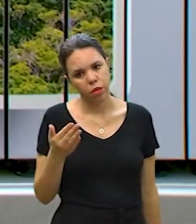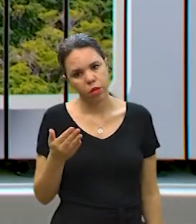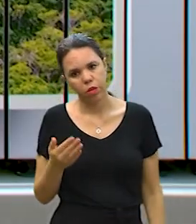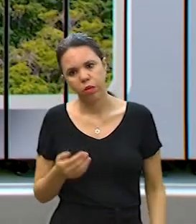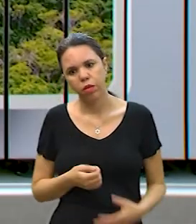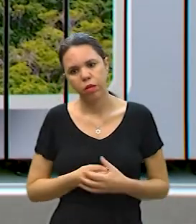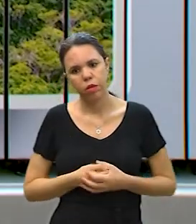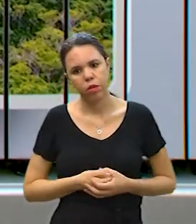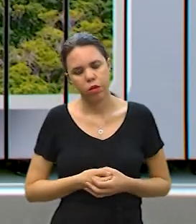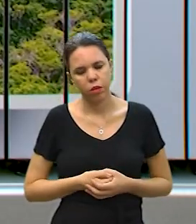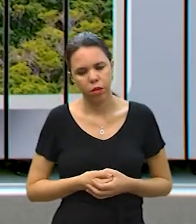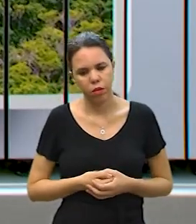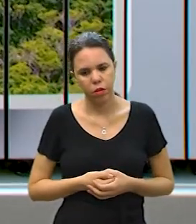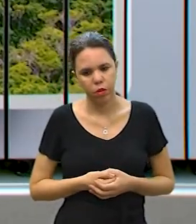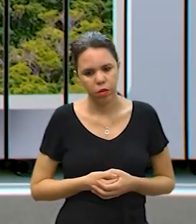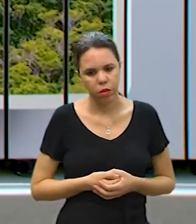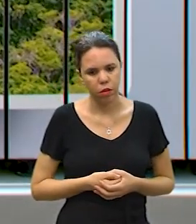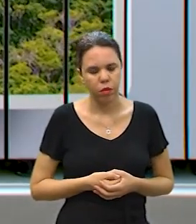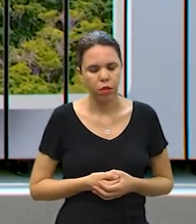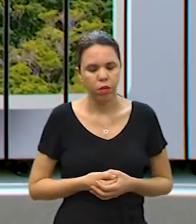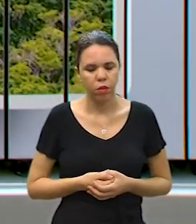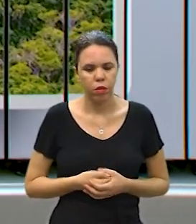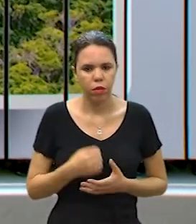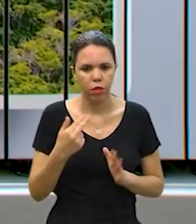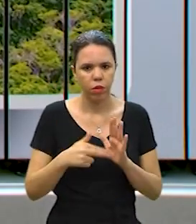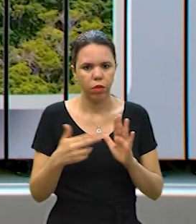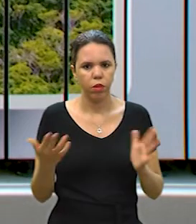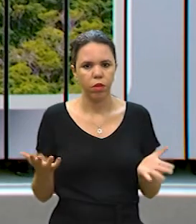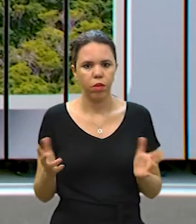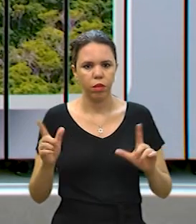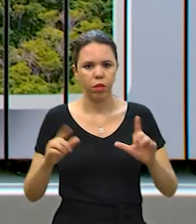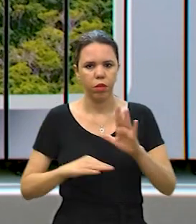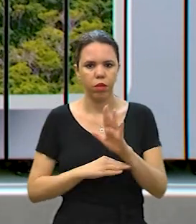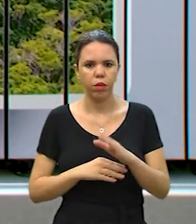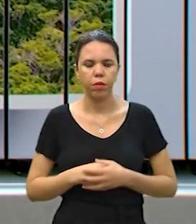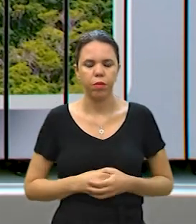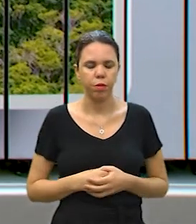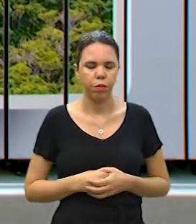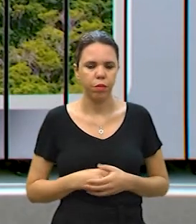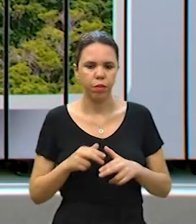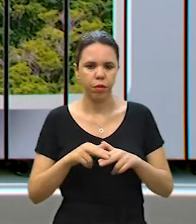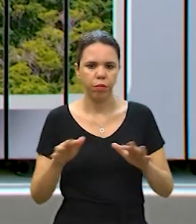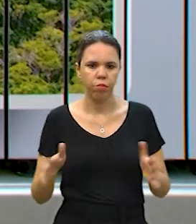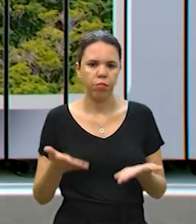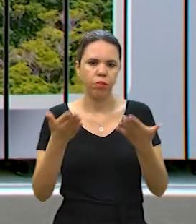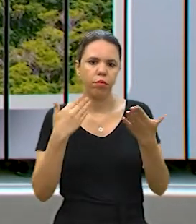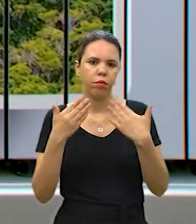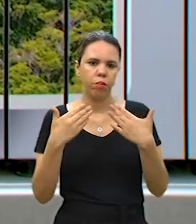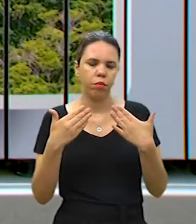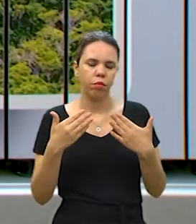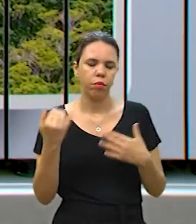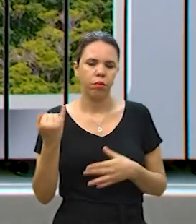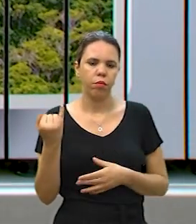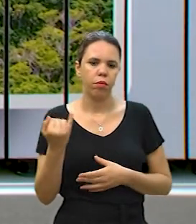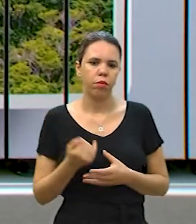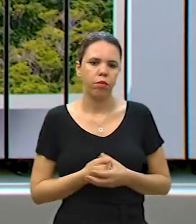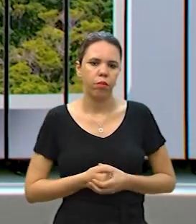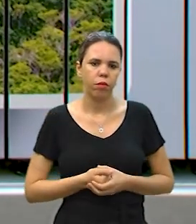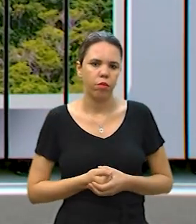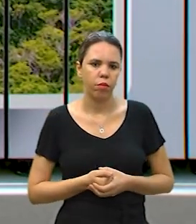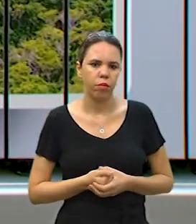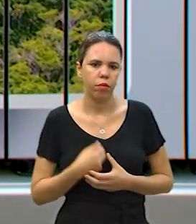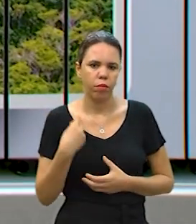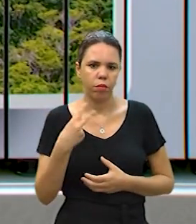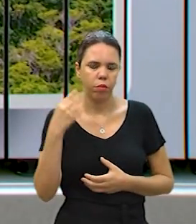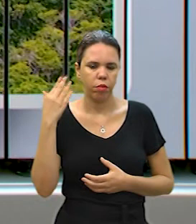agradeço, Gabriel Castro, em seu nome a TV Câmara por promover esse debate importante, a vereadora